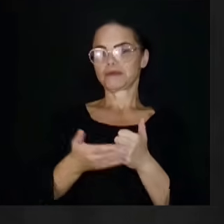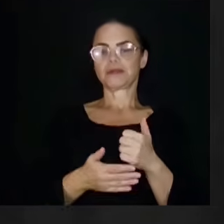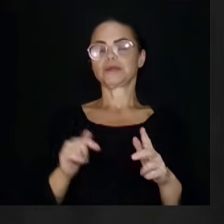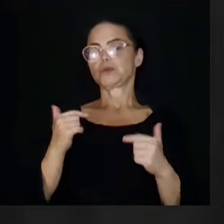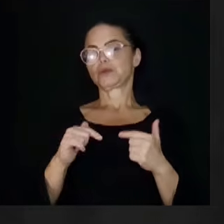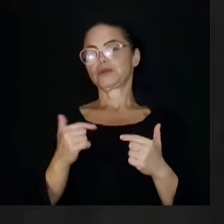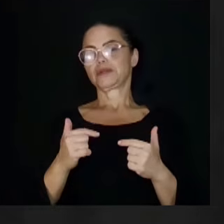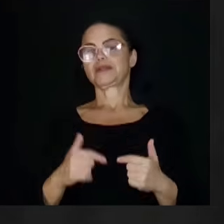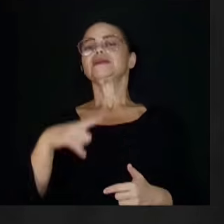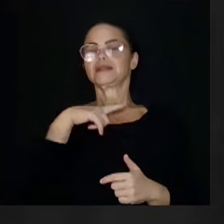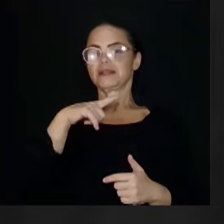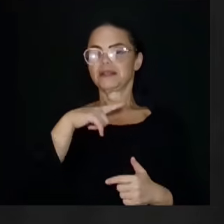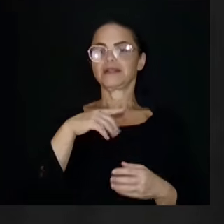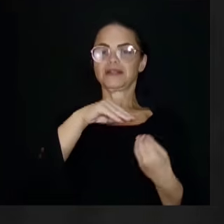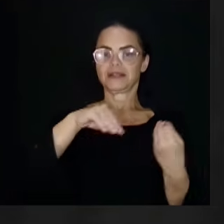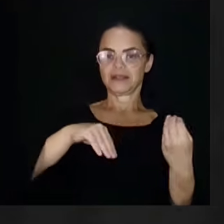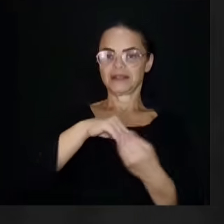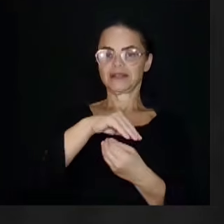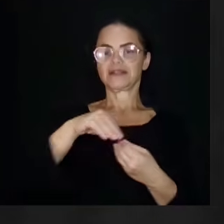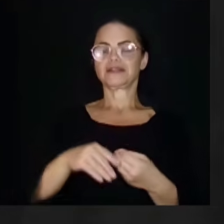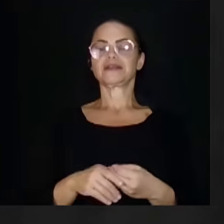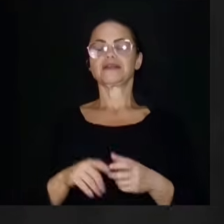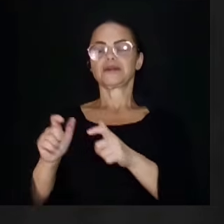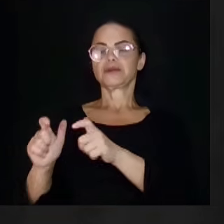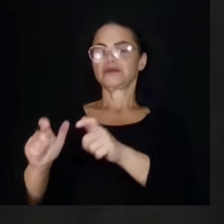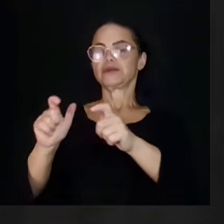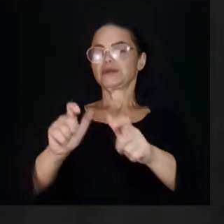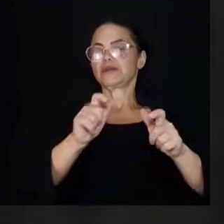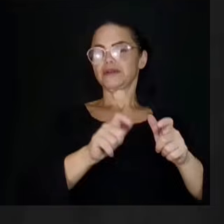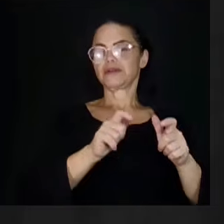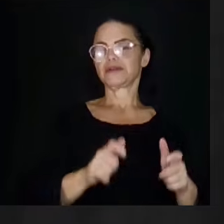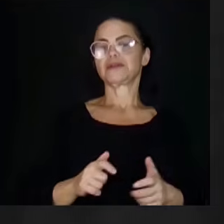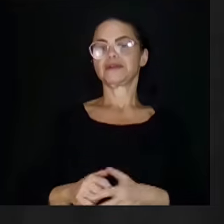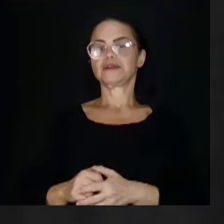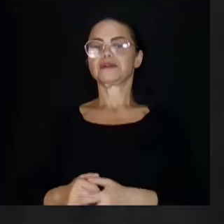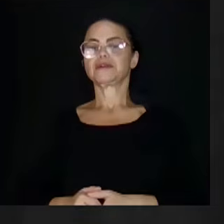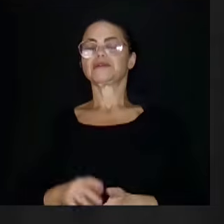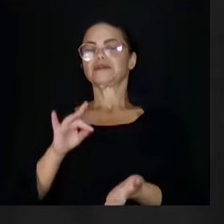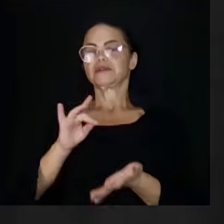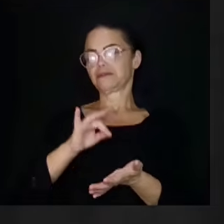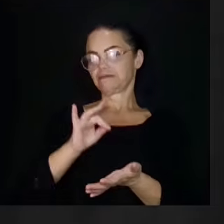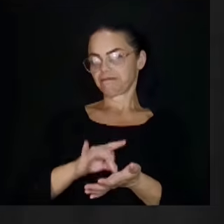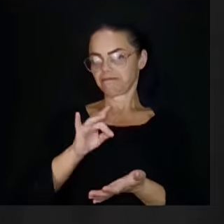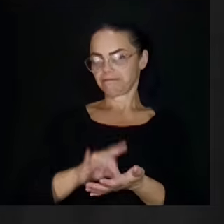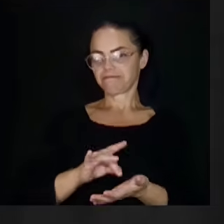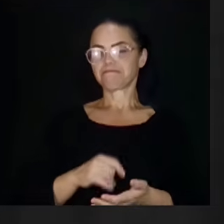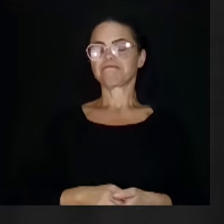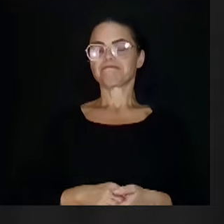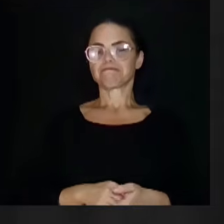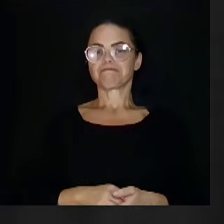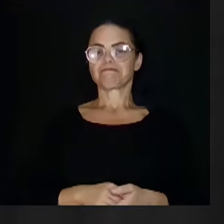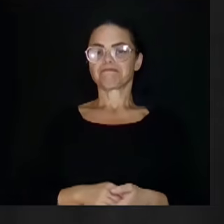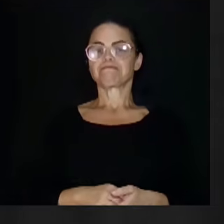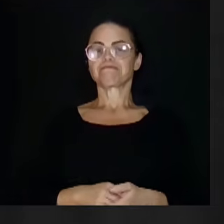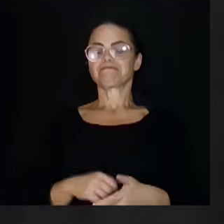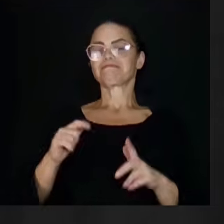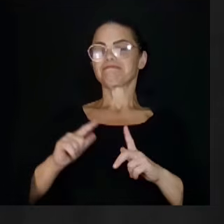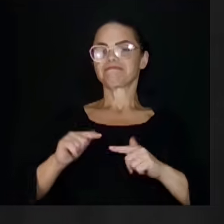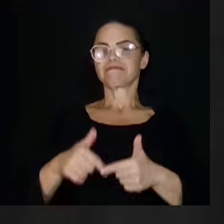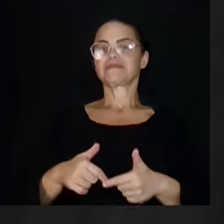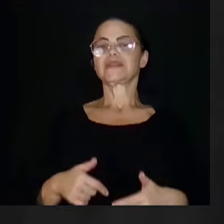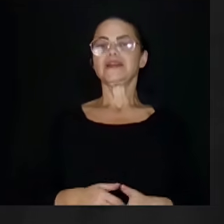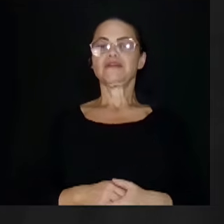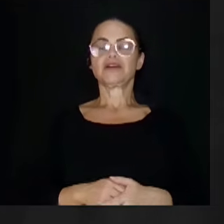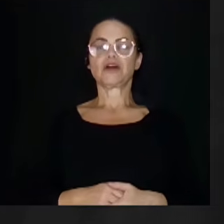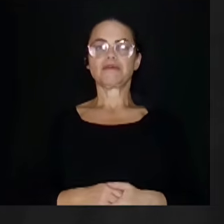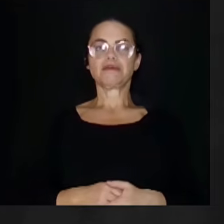estar envolvido em alguns espaços para que a gente pudesse, de fato, né, fazer a luta. Espaços de luta. Sim. Espaços